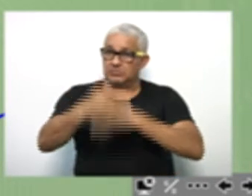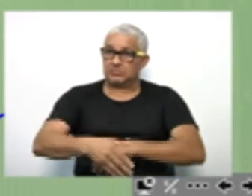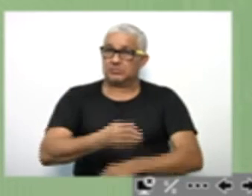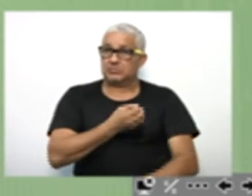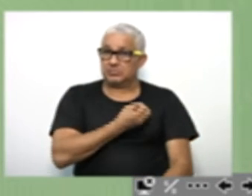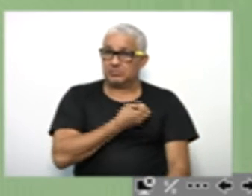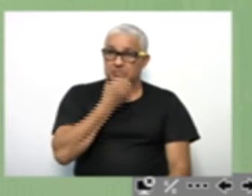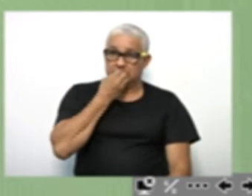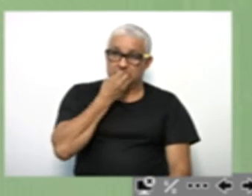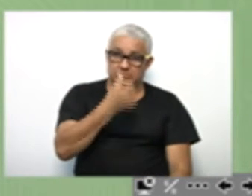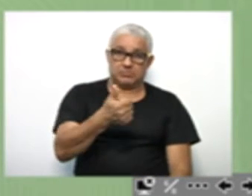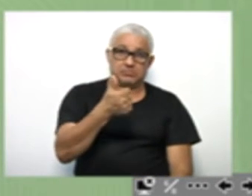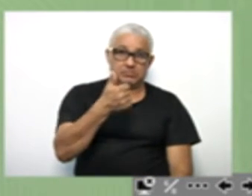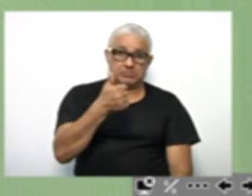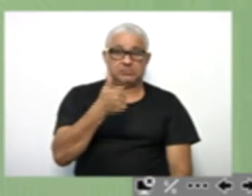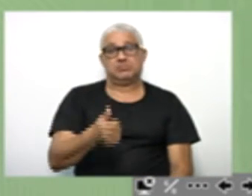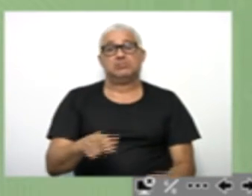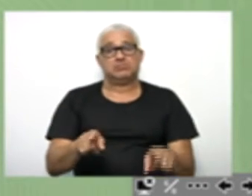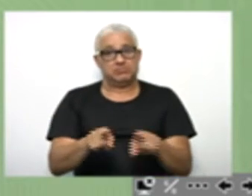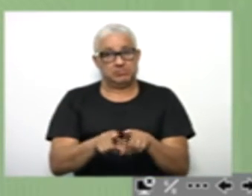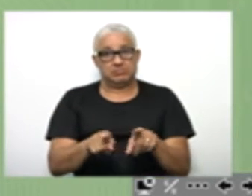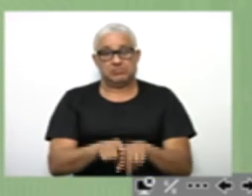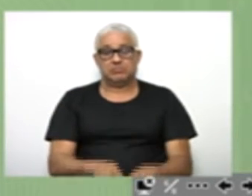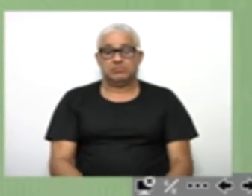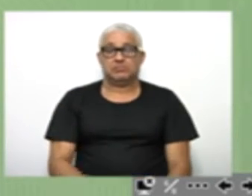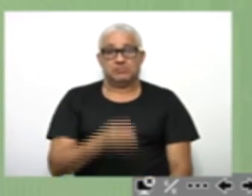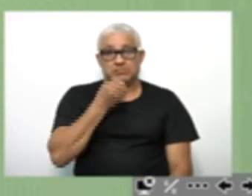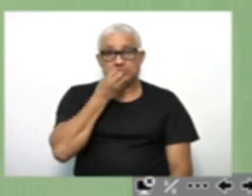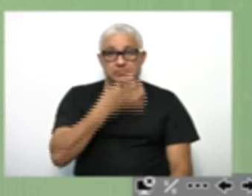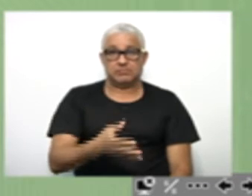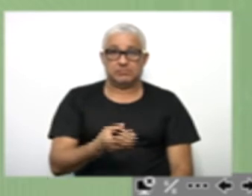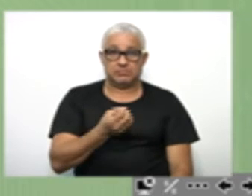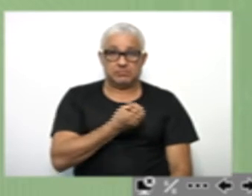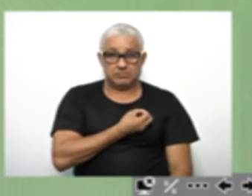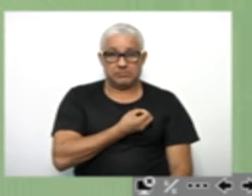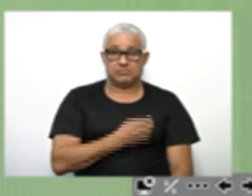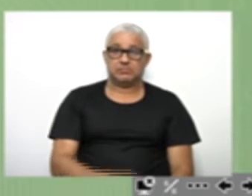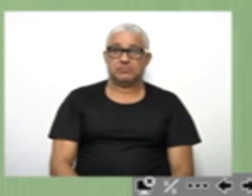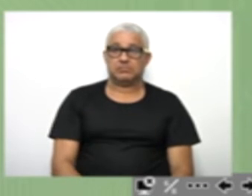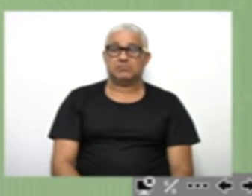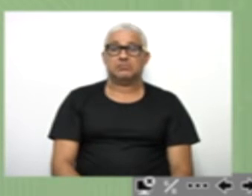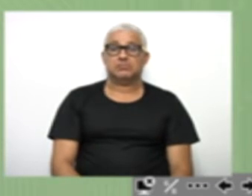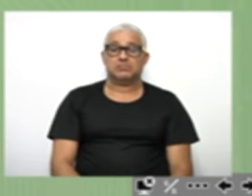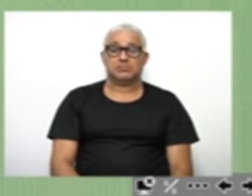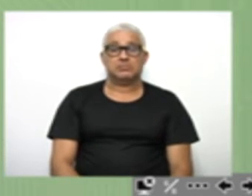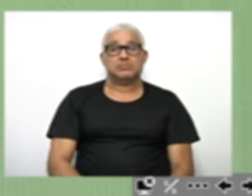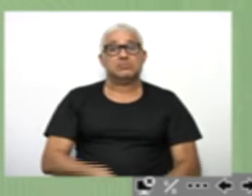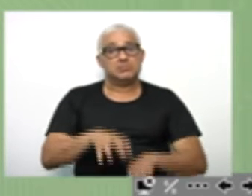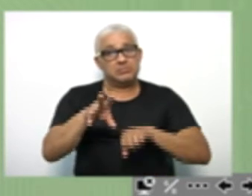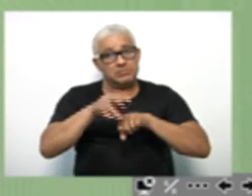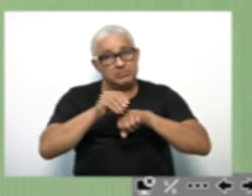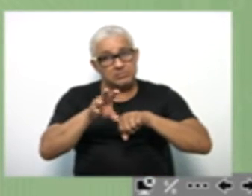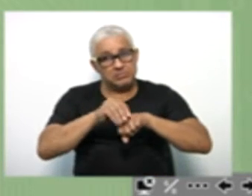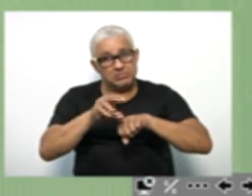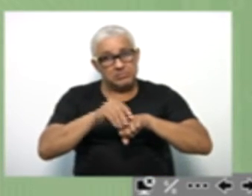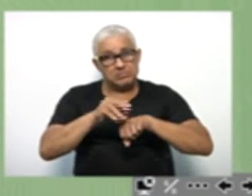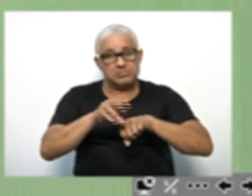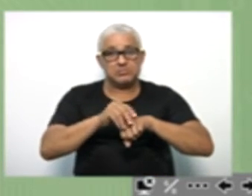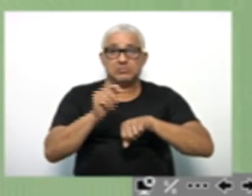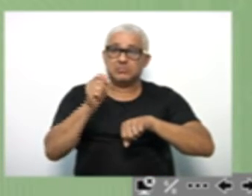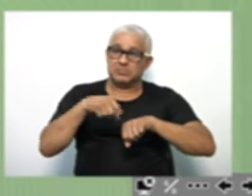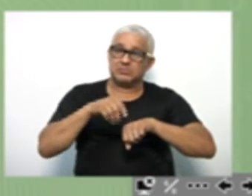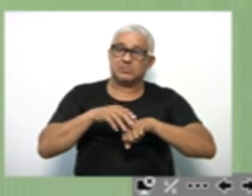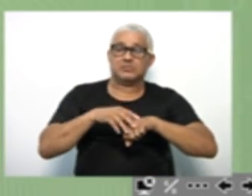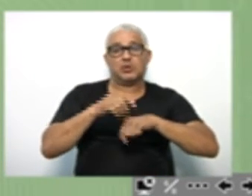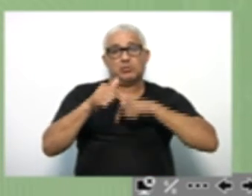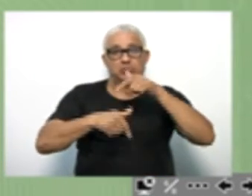vocês e de forma favorável, não só a nota, mas que esse conhecimento adquirido possa ser colocado em